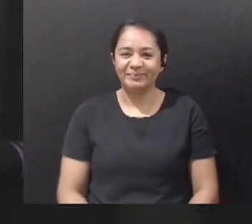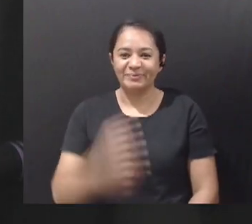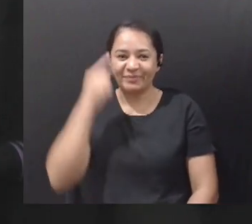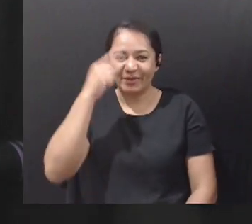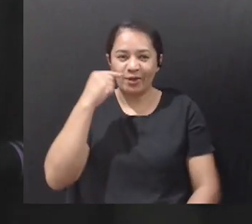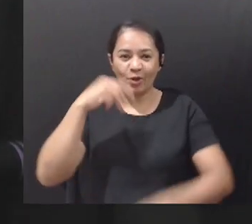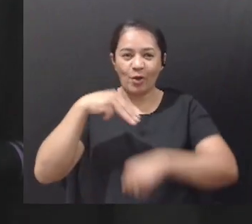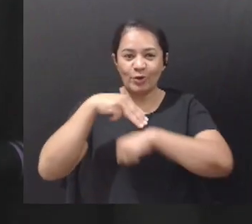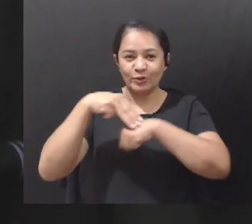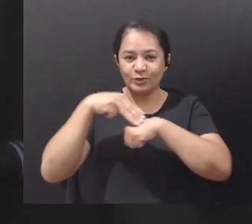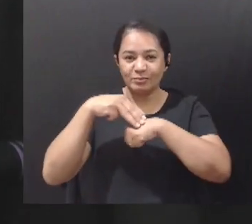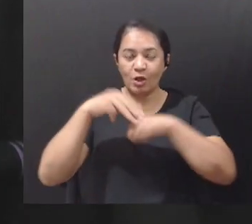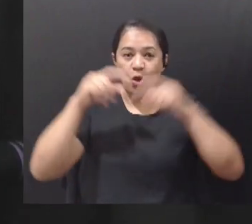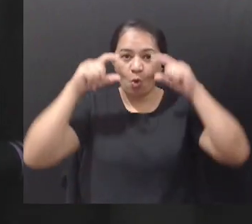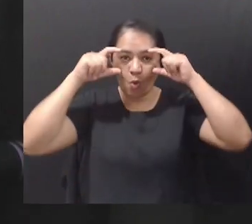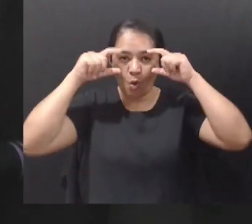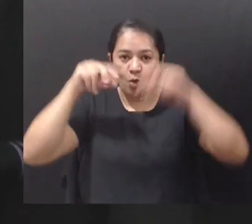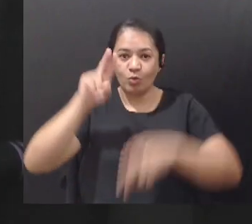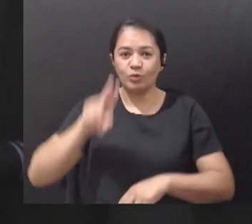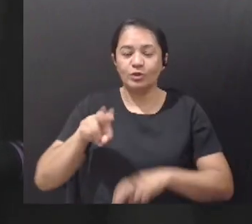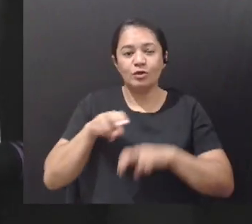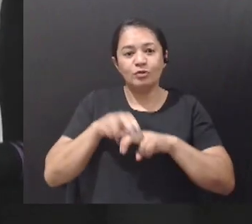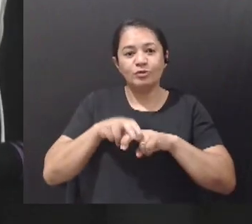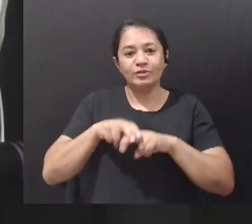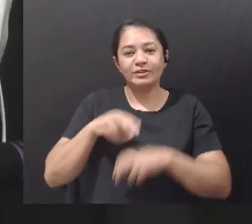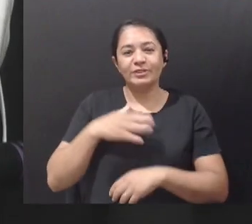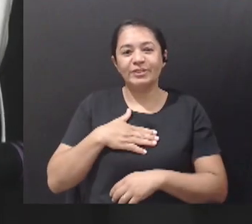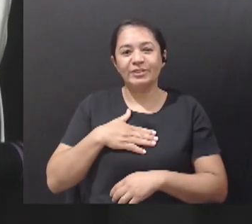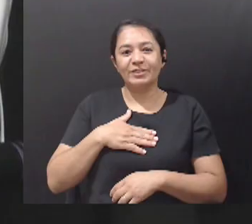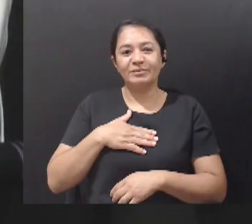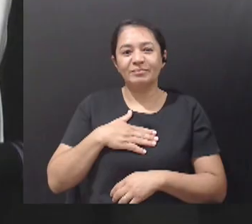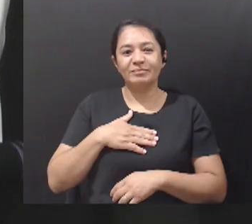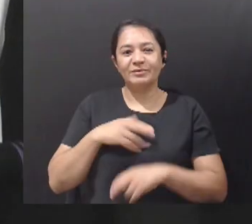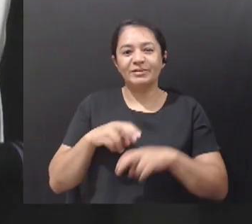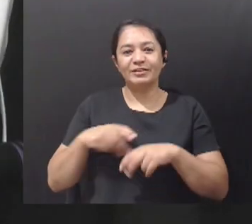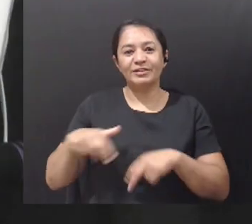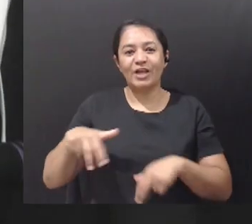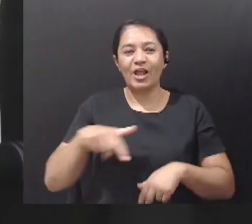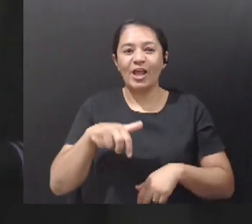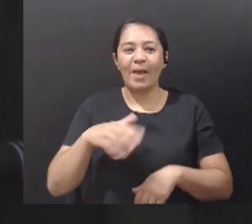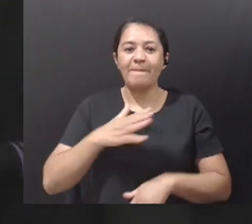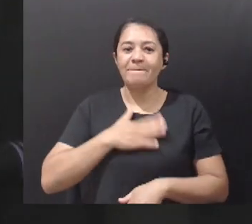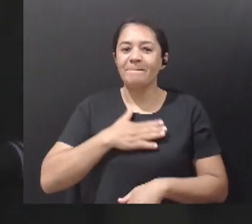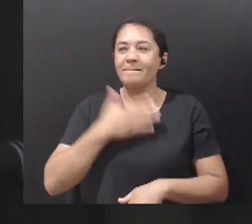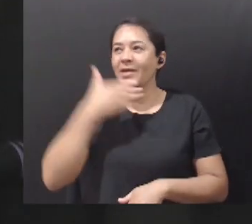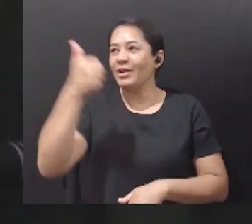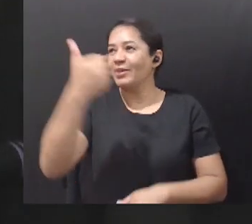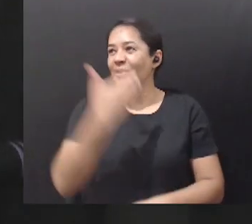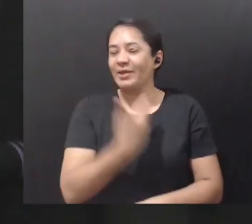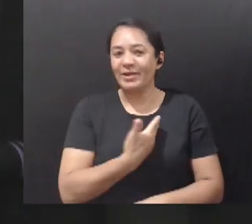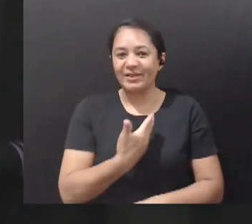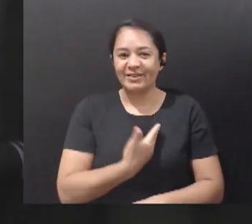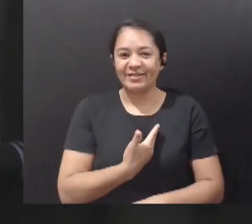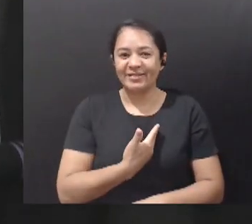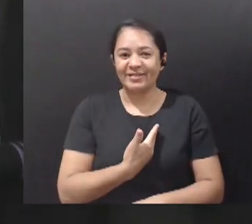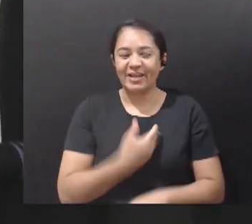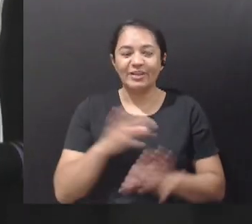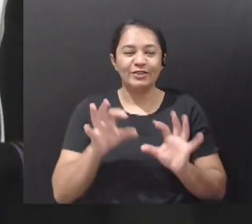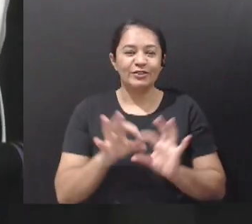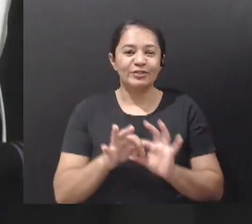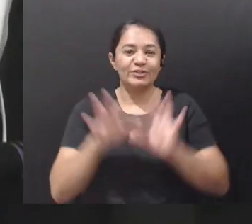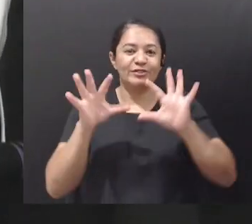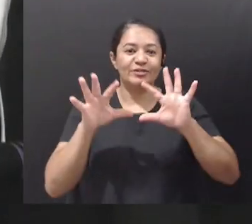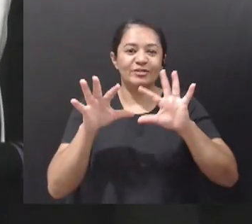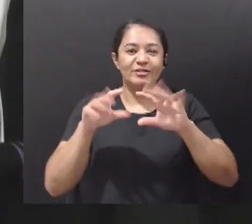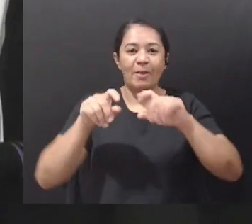óculos e estou sentadinha na minha cadeira de rodas, que é a minha melhor amiga na vida. Porque ela me dá liberdade, me dá a possibilidade de fazer